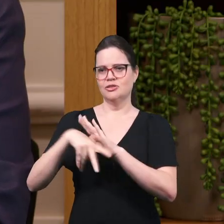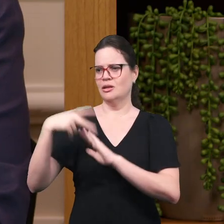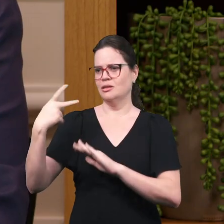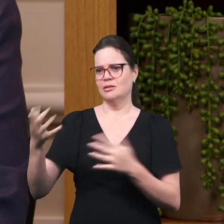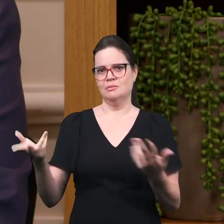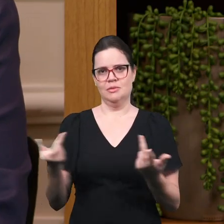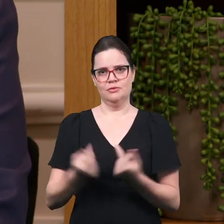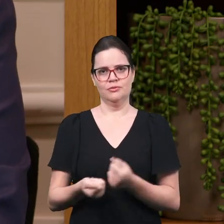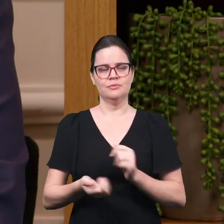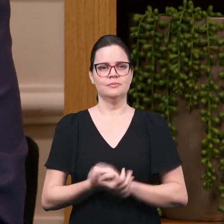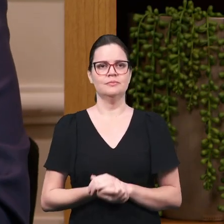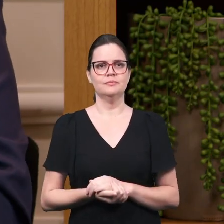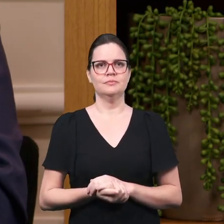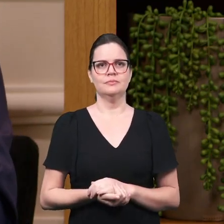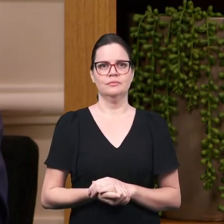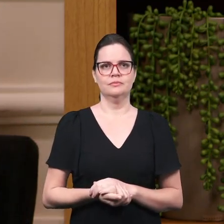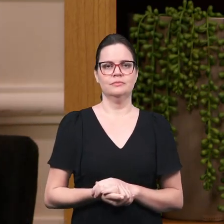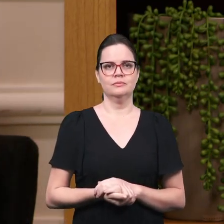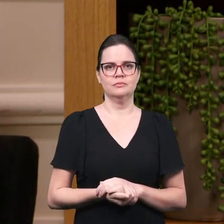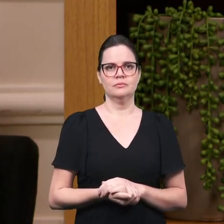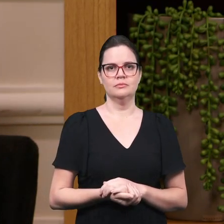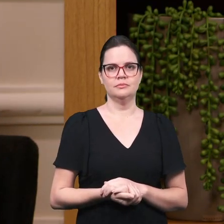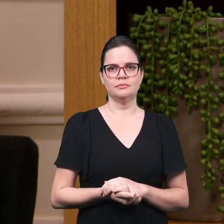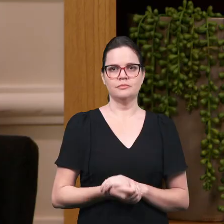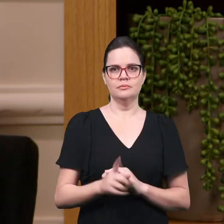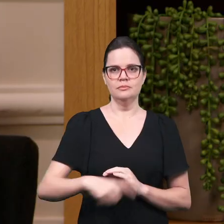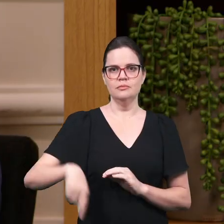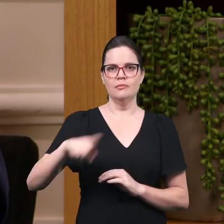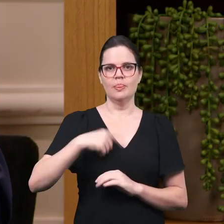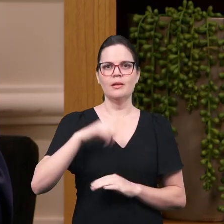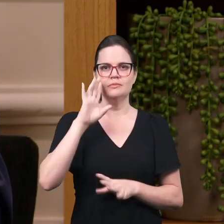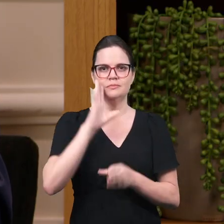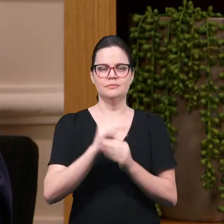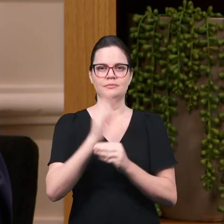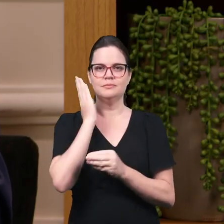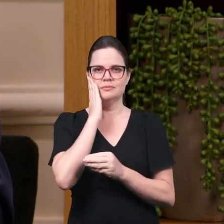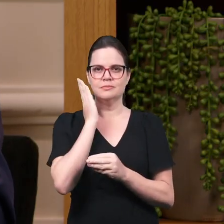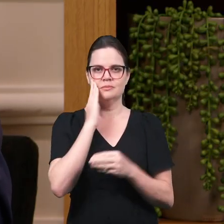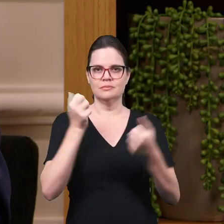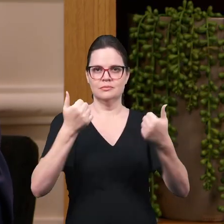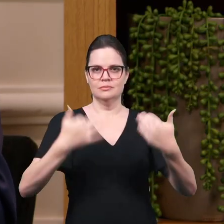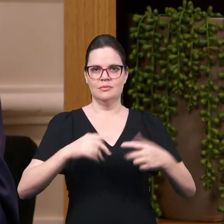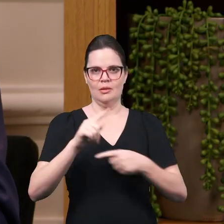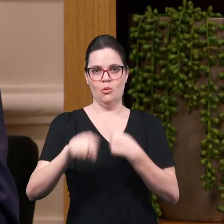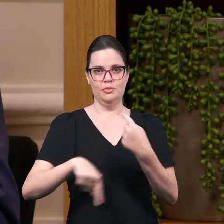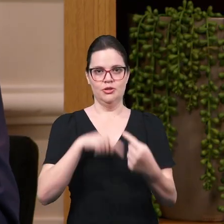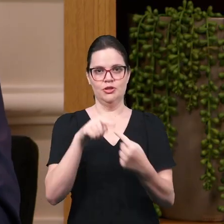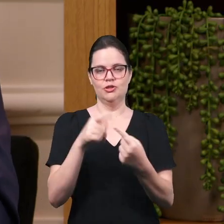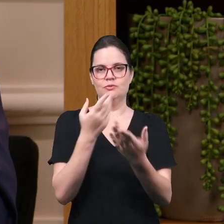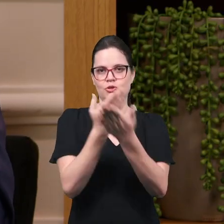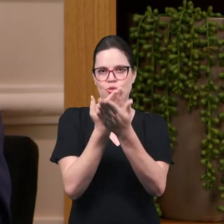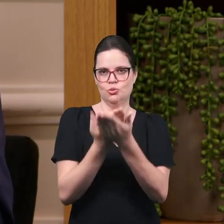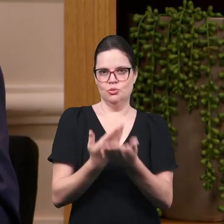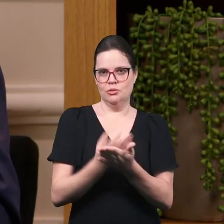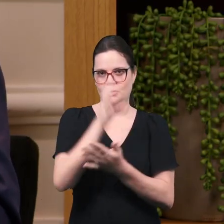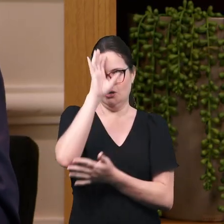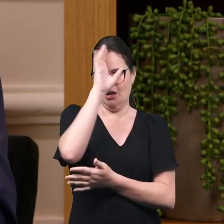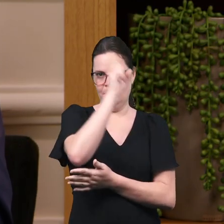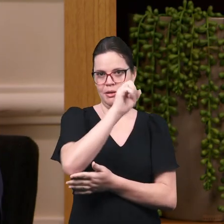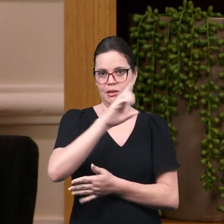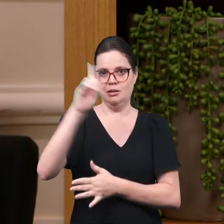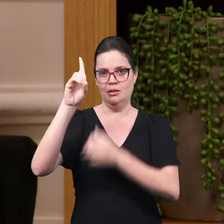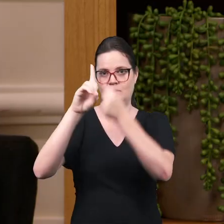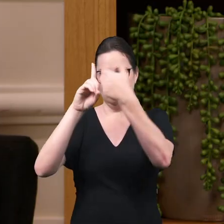Deus. Inclusive, falávamos dos objetivos de se aprender mais os atributos de